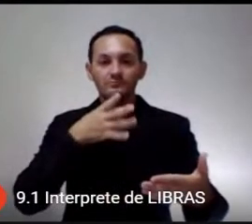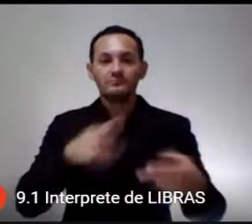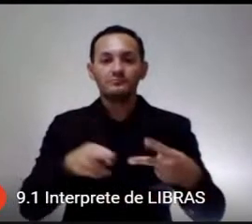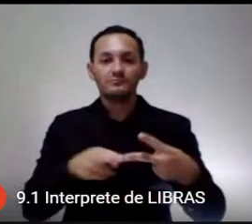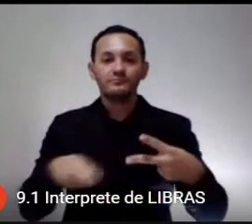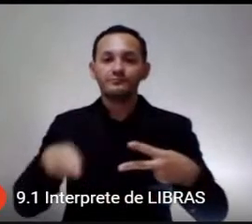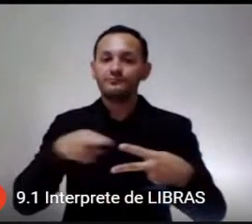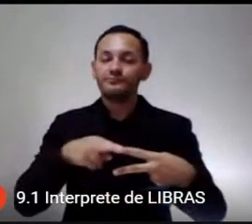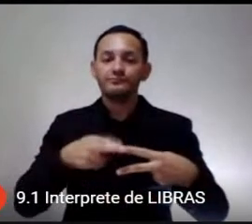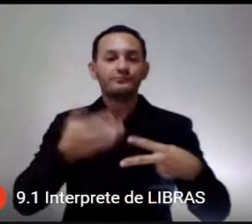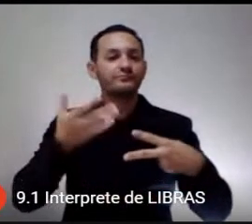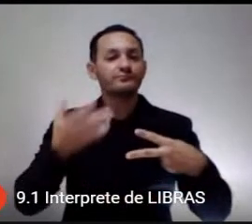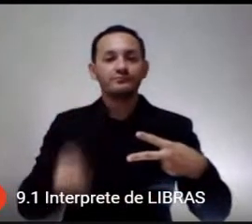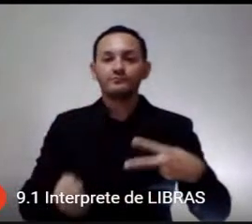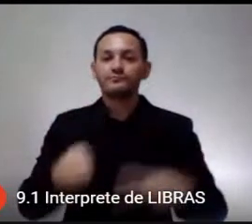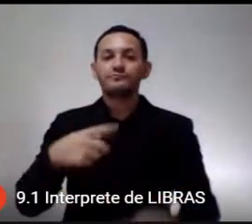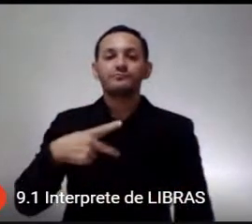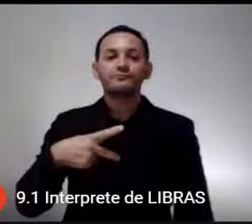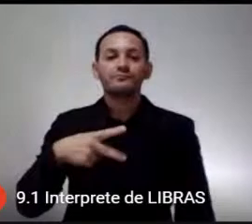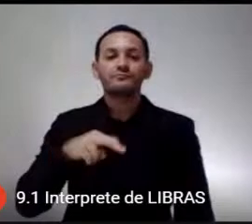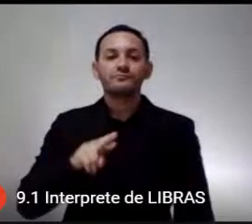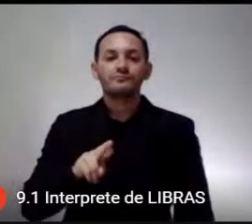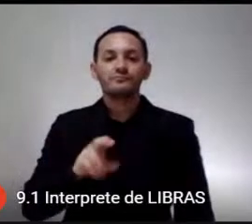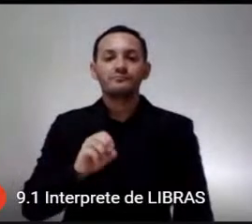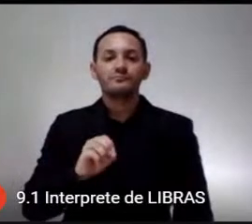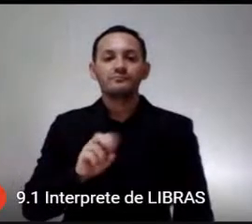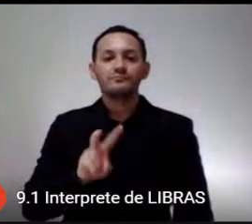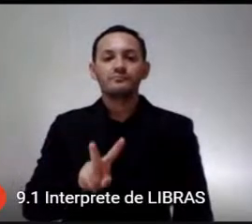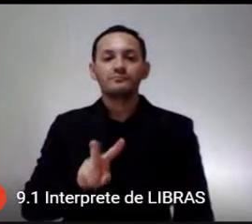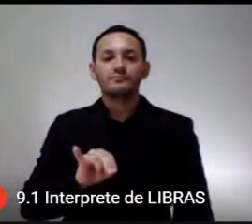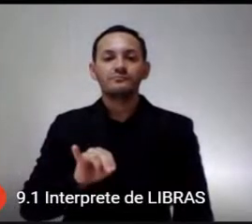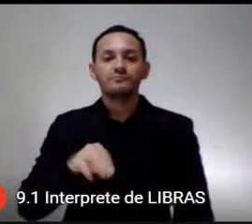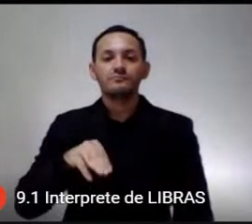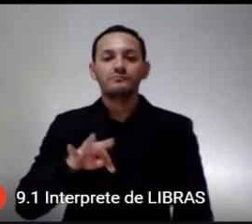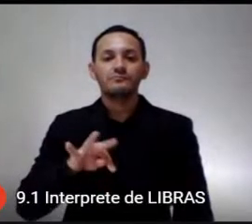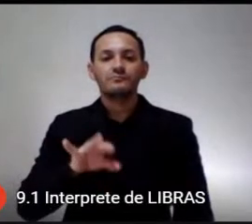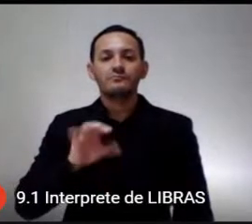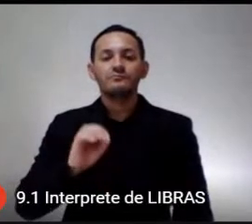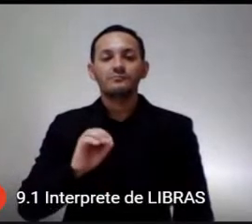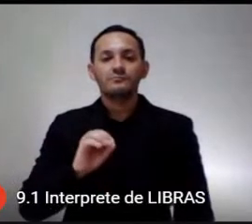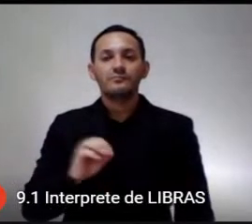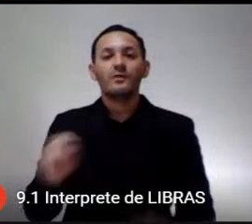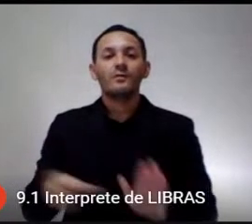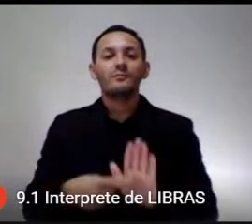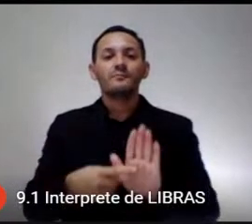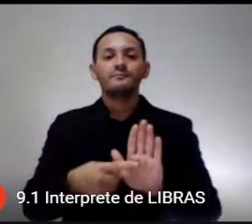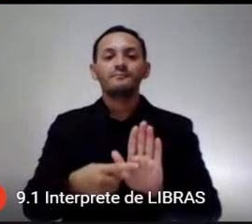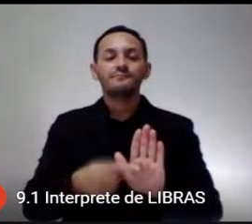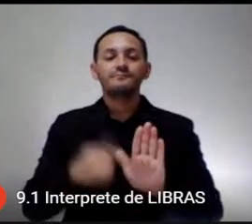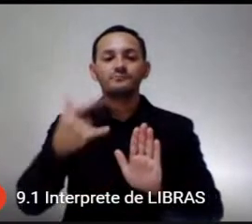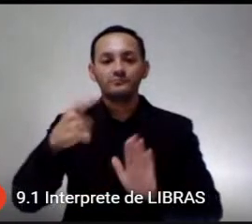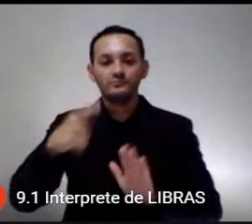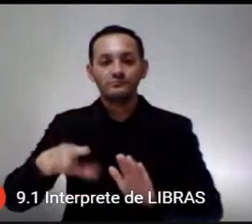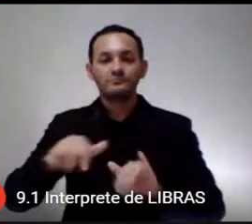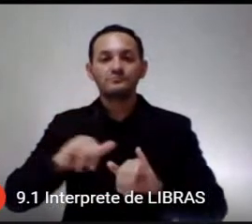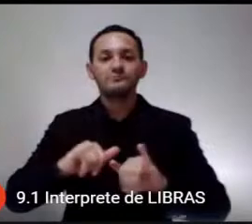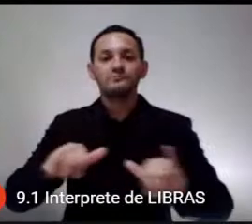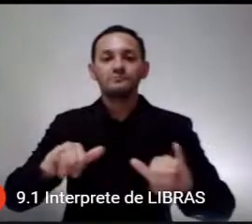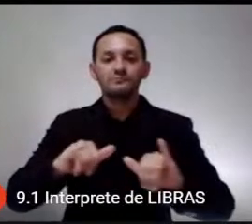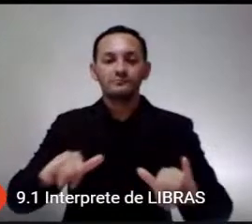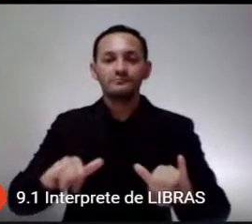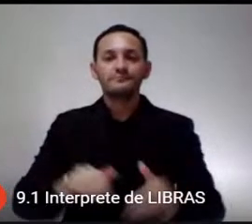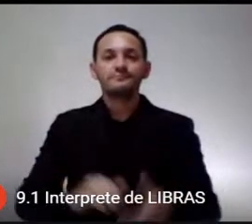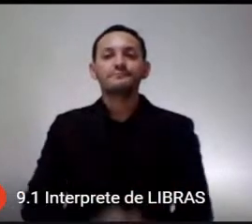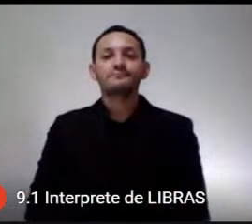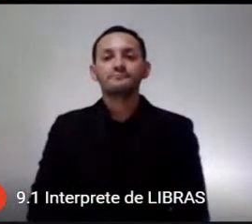negando o provimento. E no caso aqui, senhor presidente, só a título de mais algumas informações, o